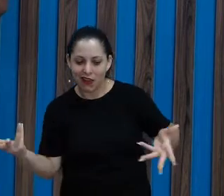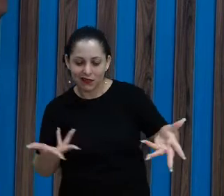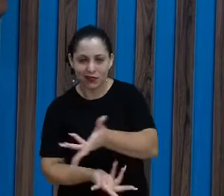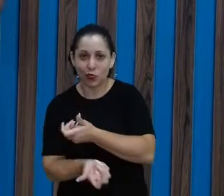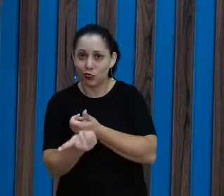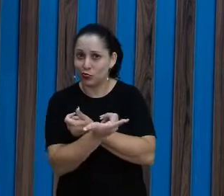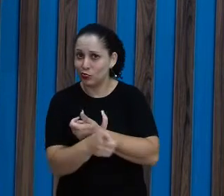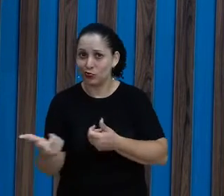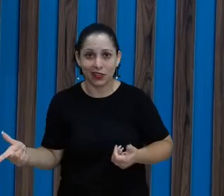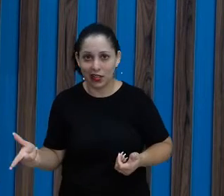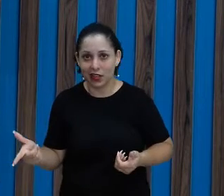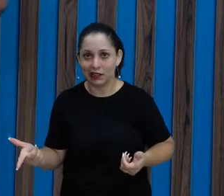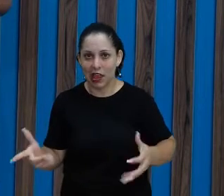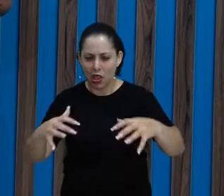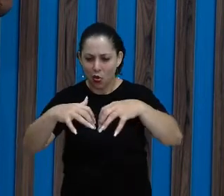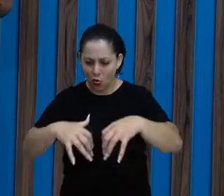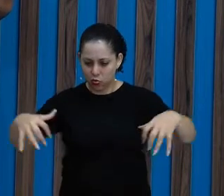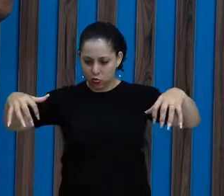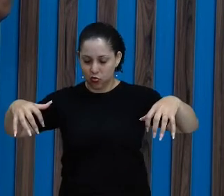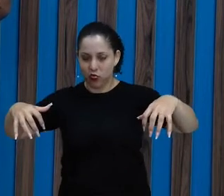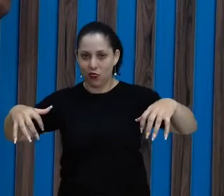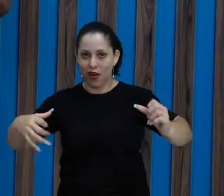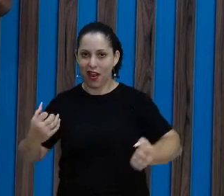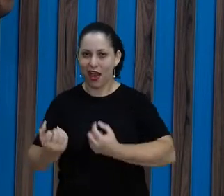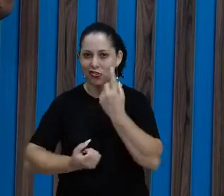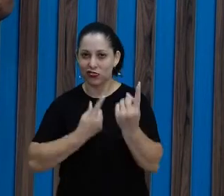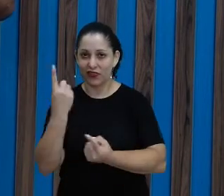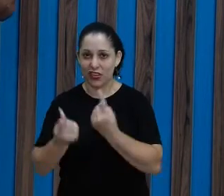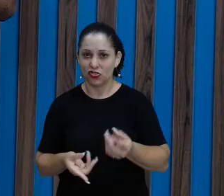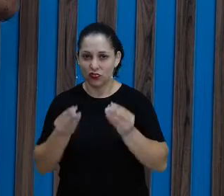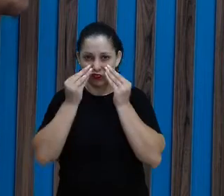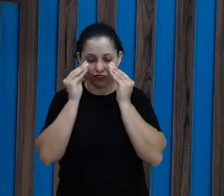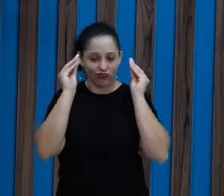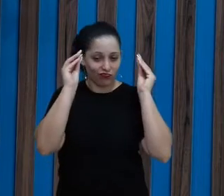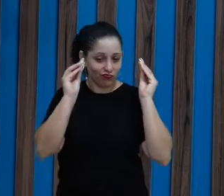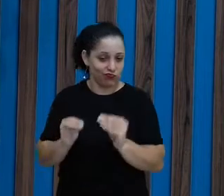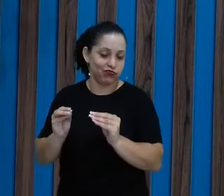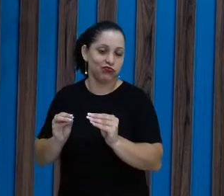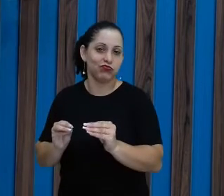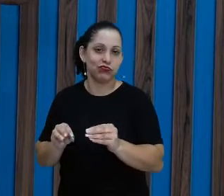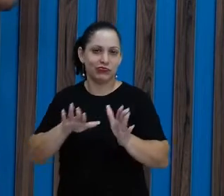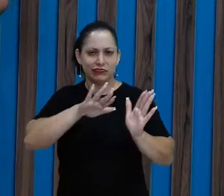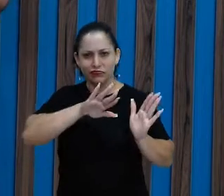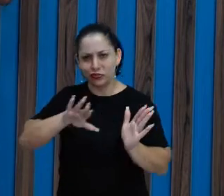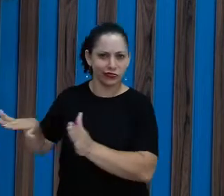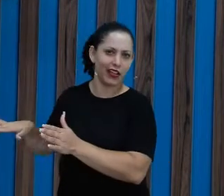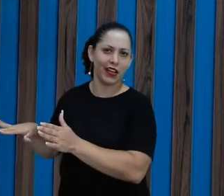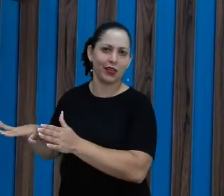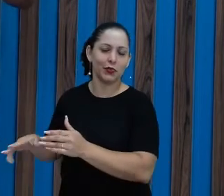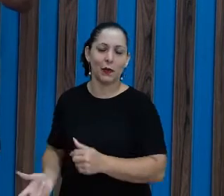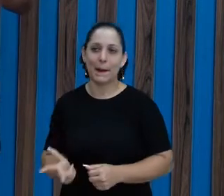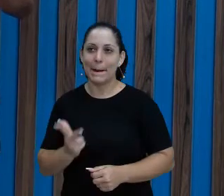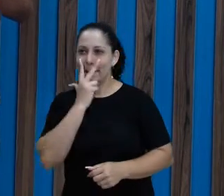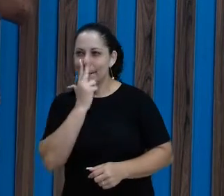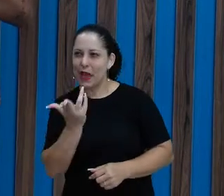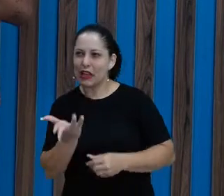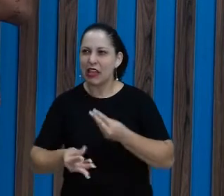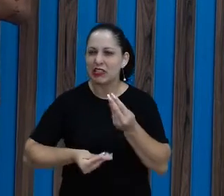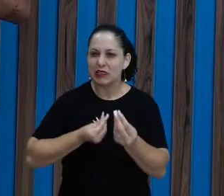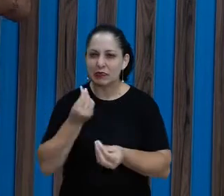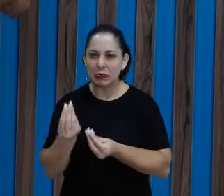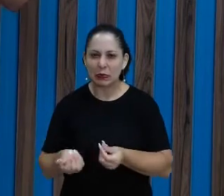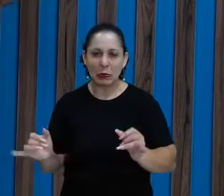da prática com o trabalho, muitas vezes é negligenciado, né? É deixado de lado, é tido como não muito